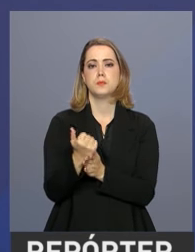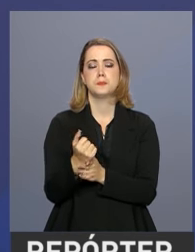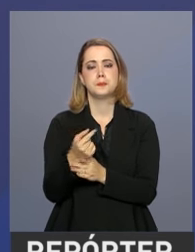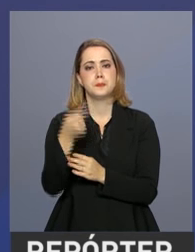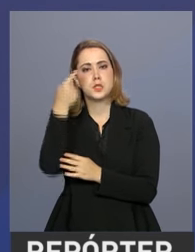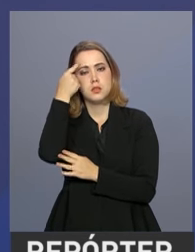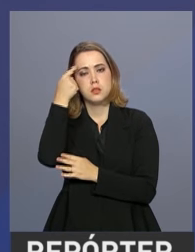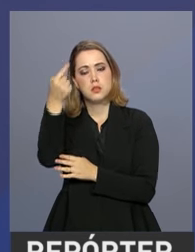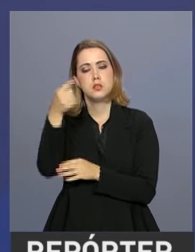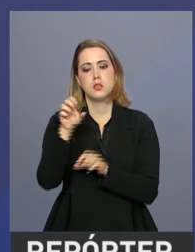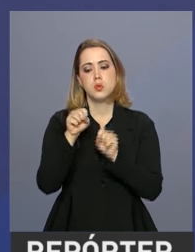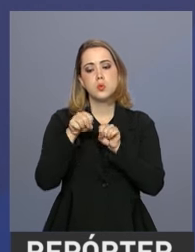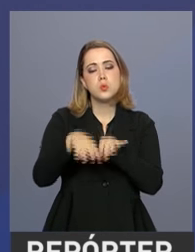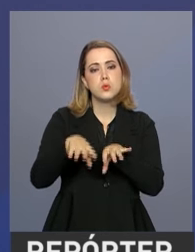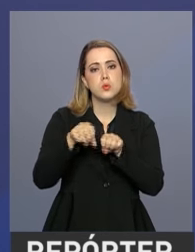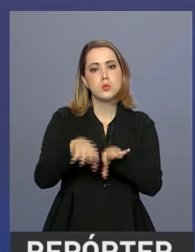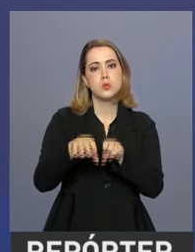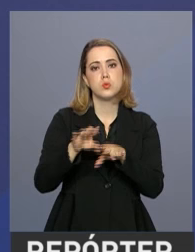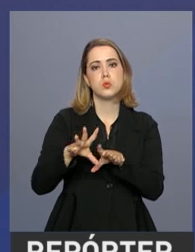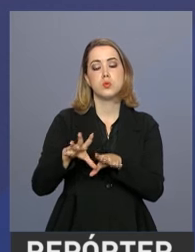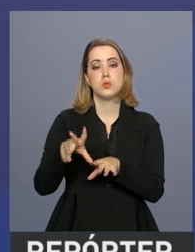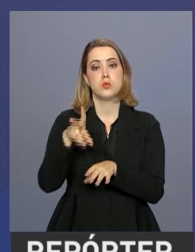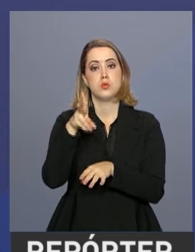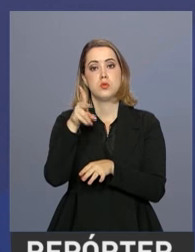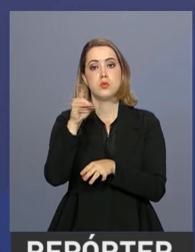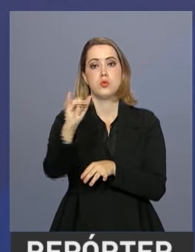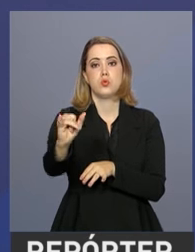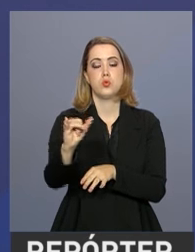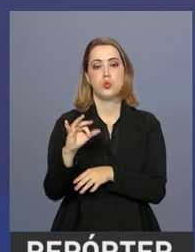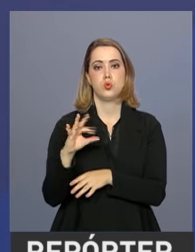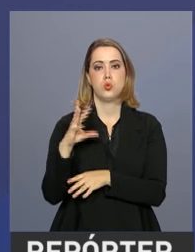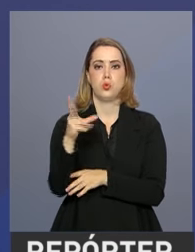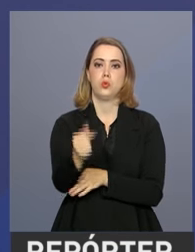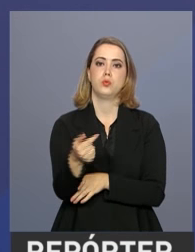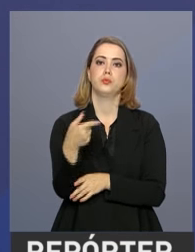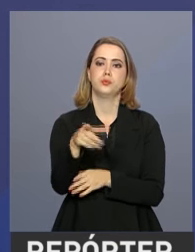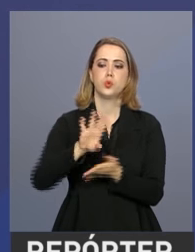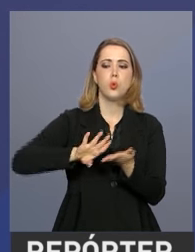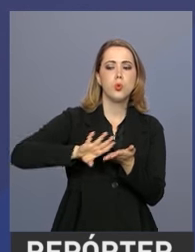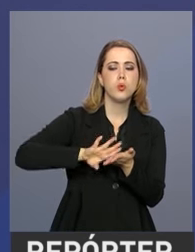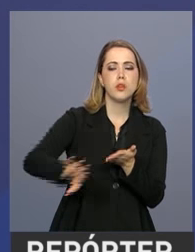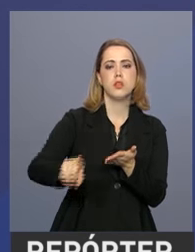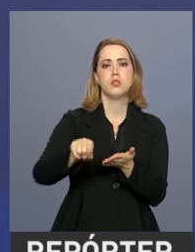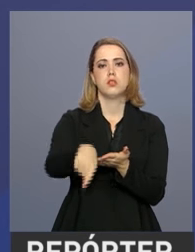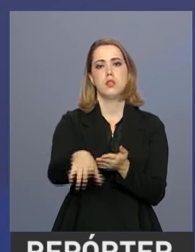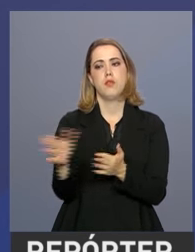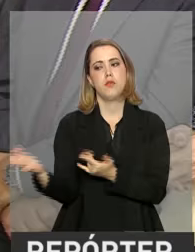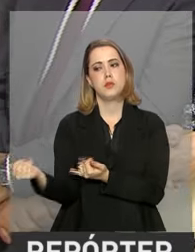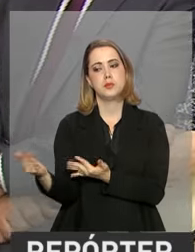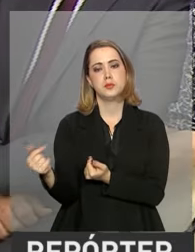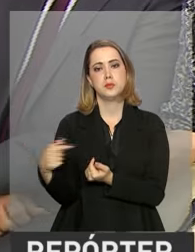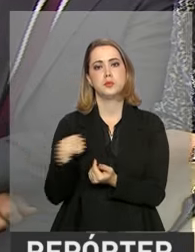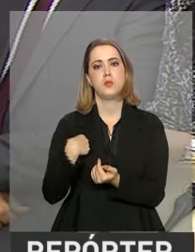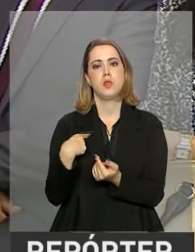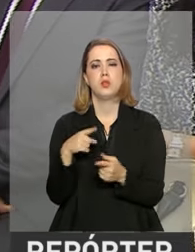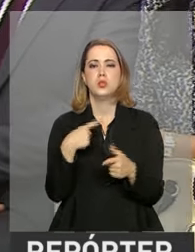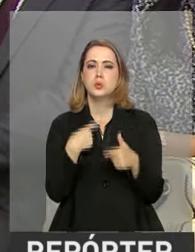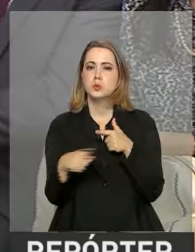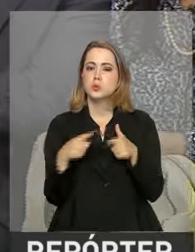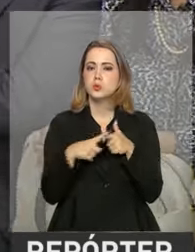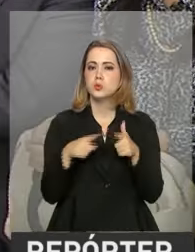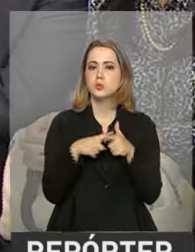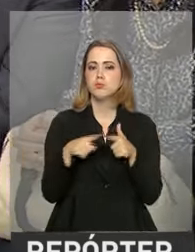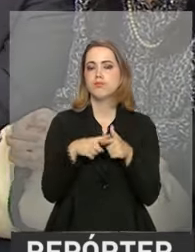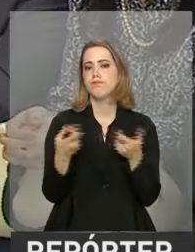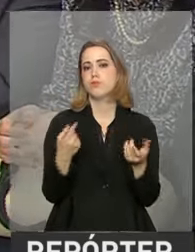Lógica da educação em tempo integral o que retira jovens muitas vezes da vulnerabilidade